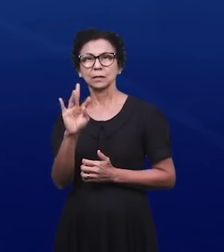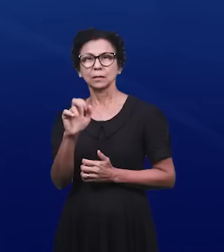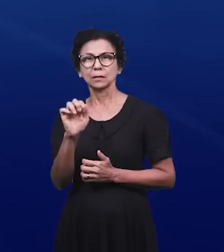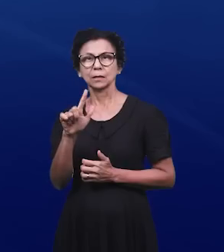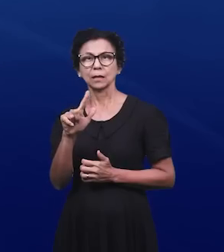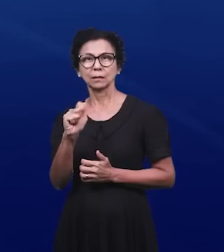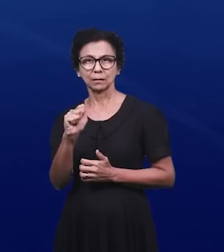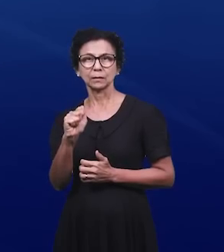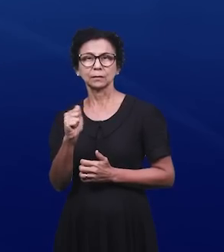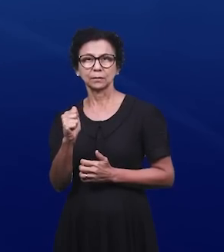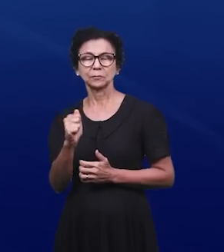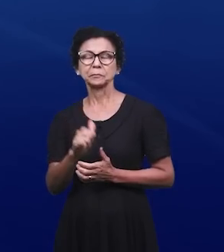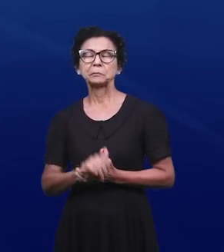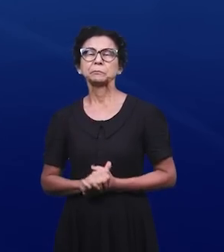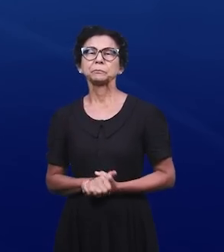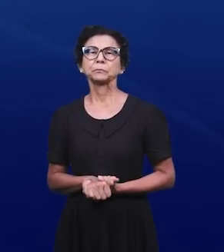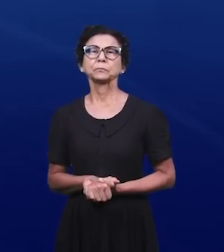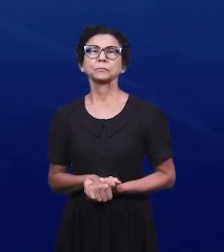Licurgo.